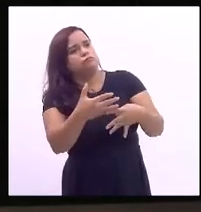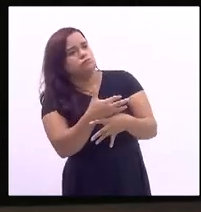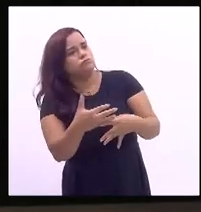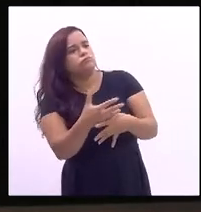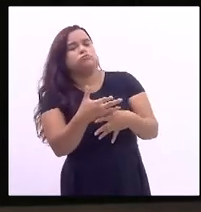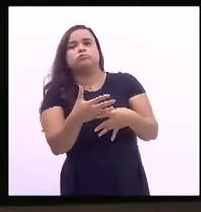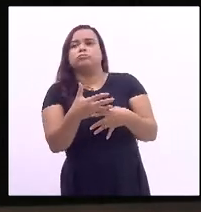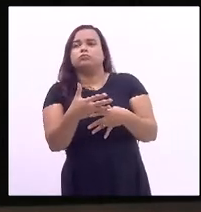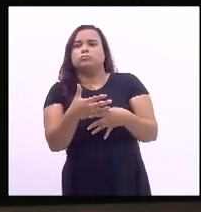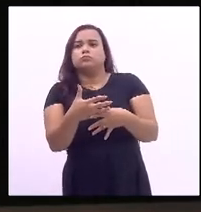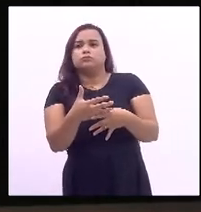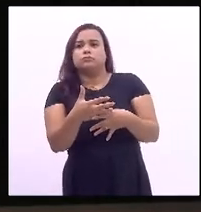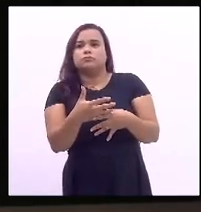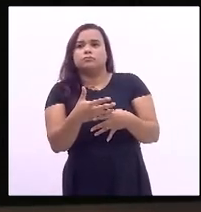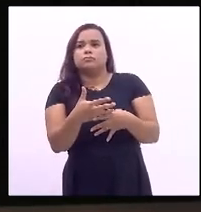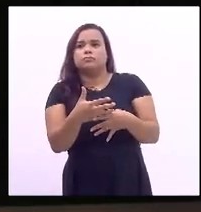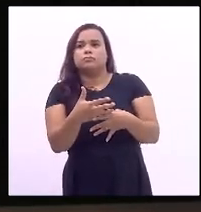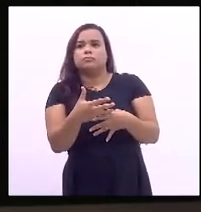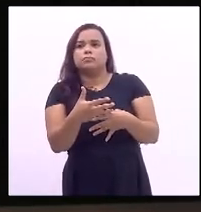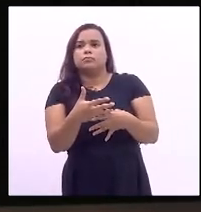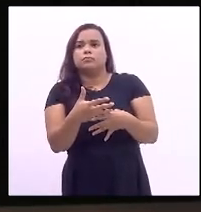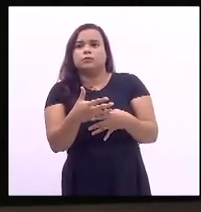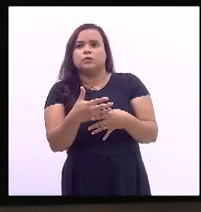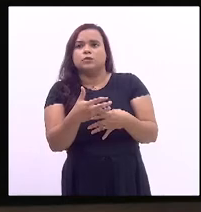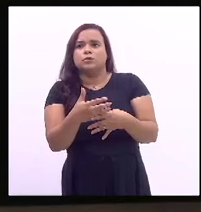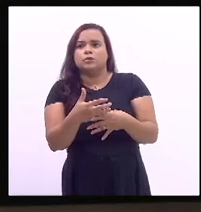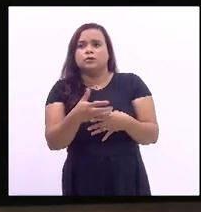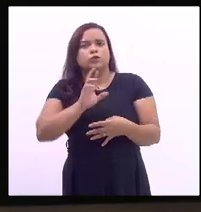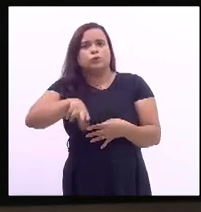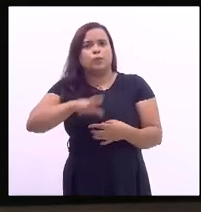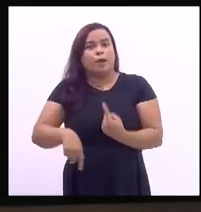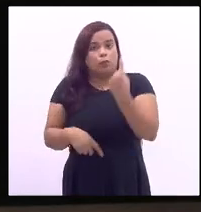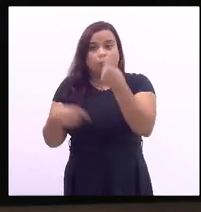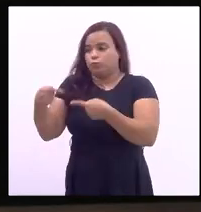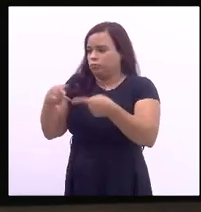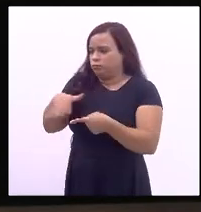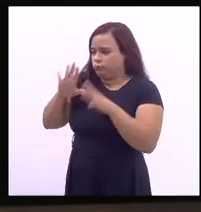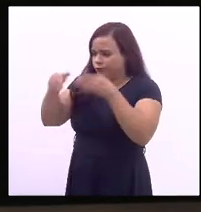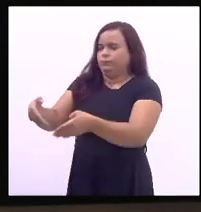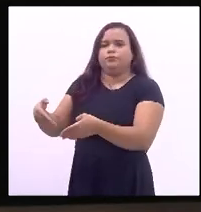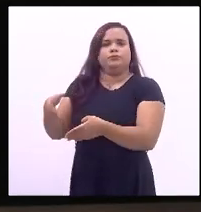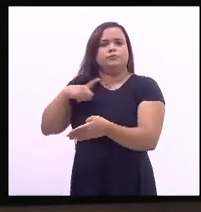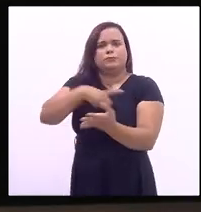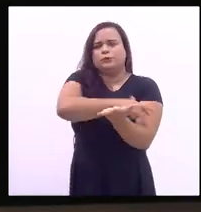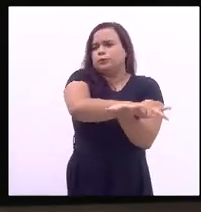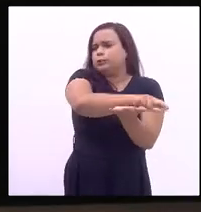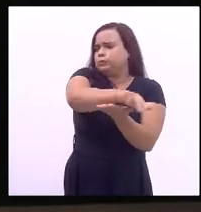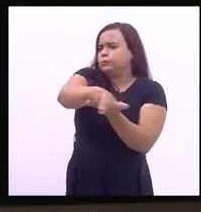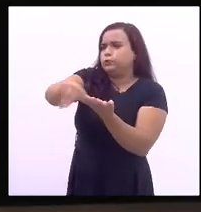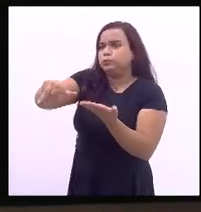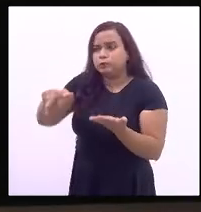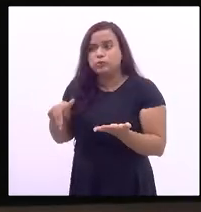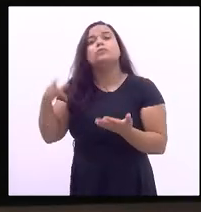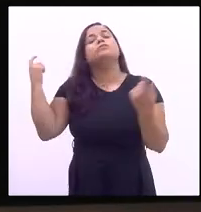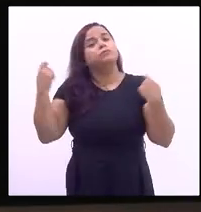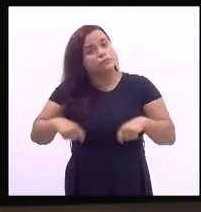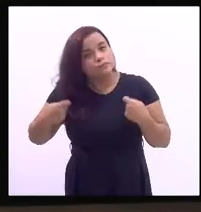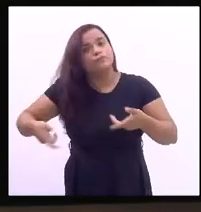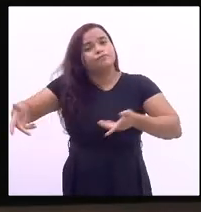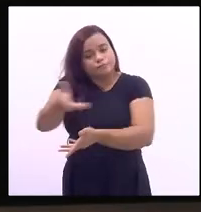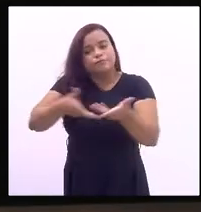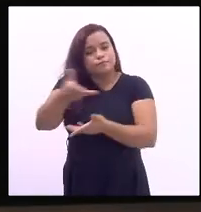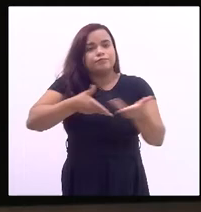urbanismo do uma seja não é só uma política são várias políticas que